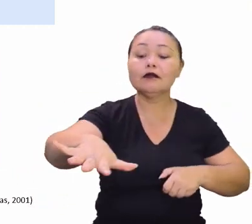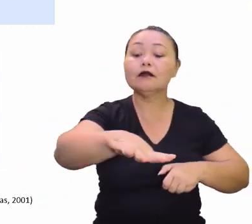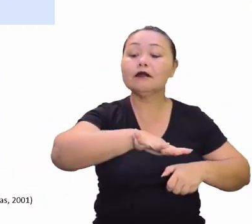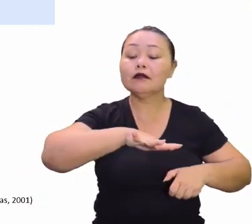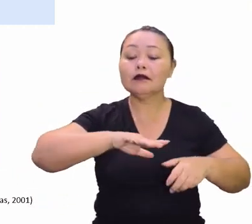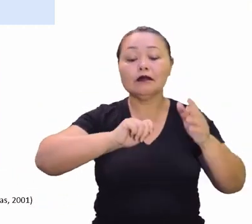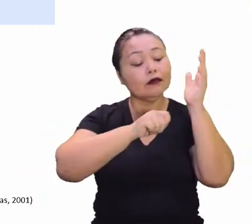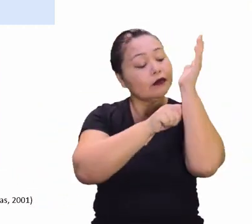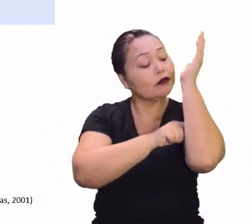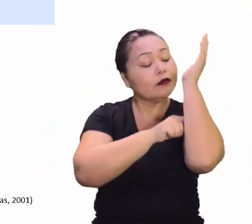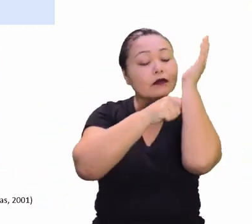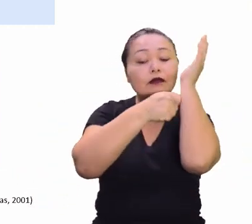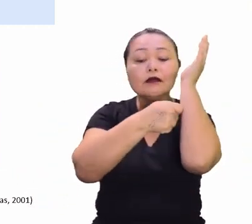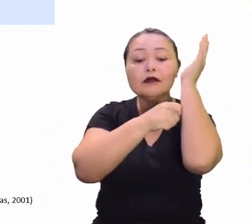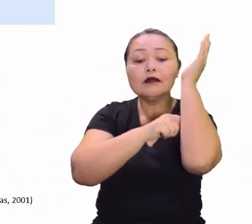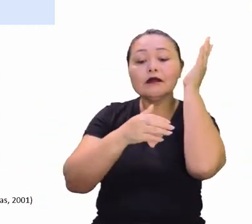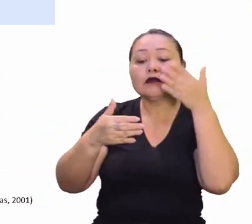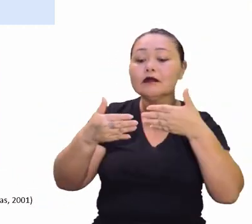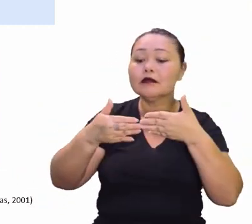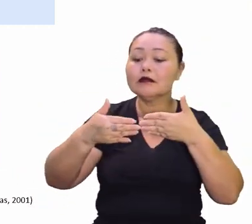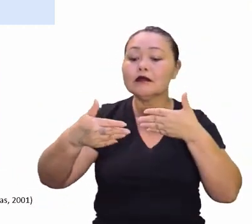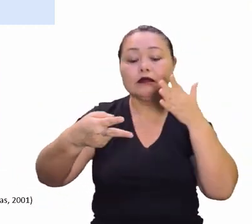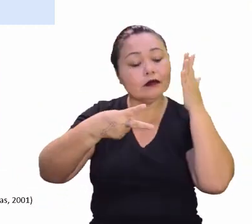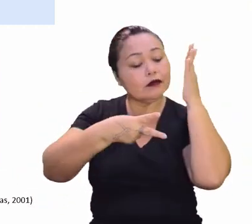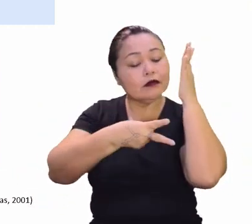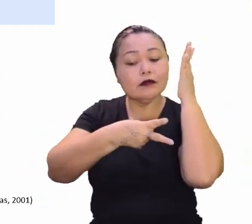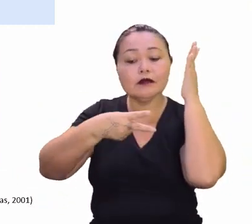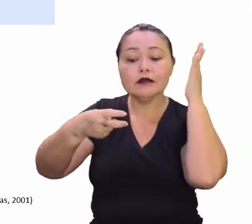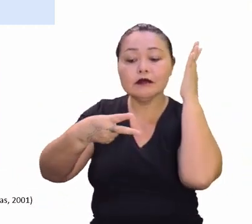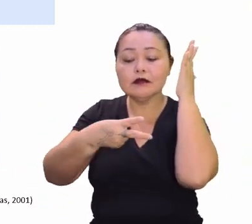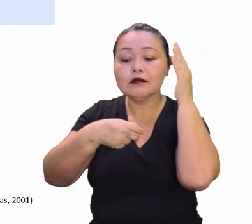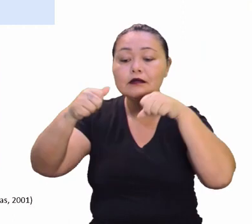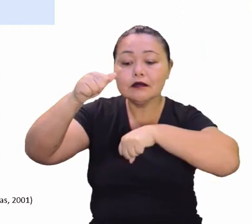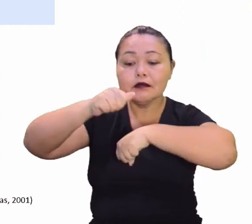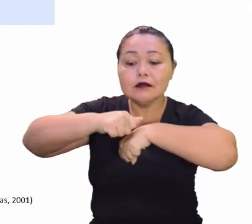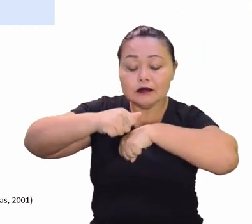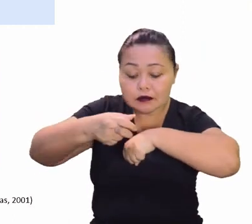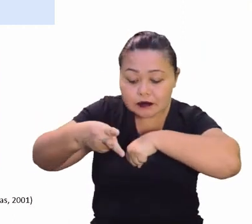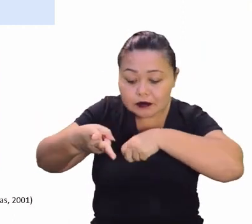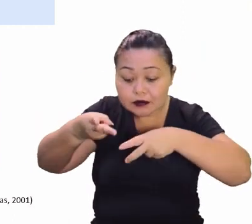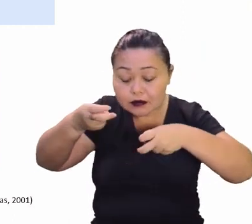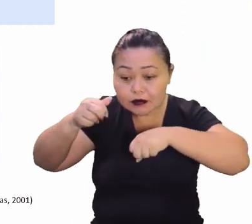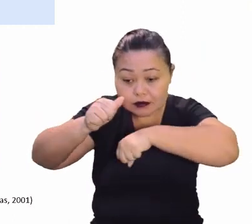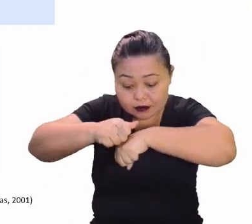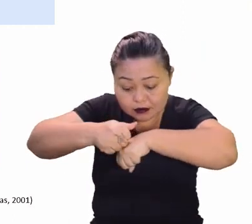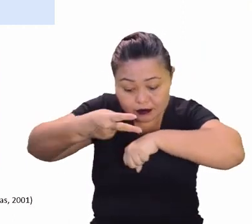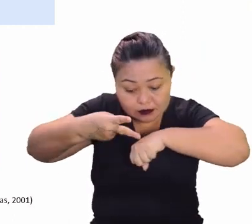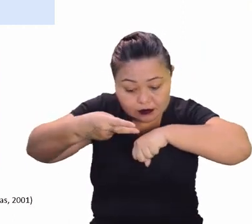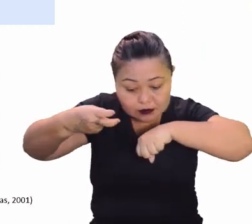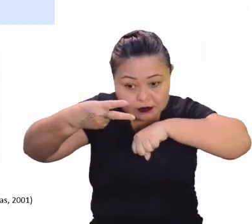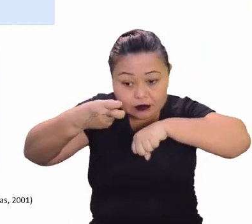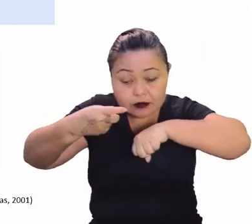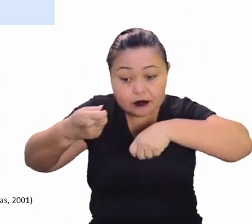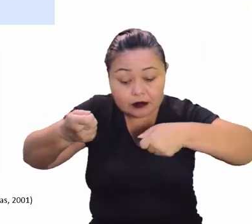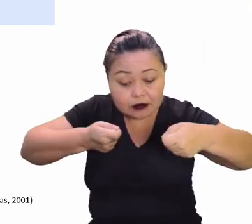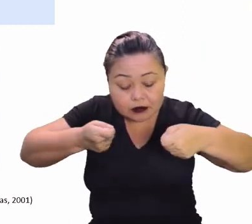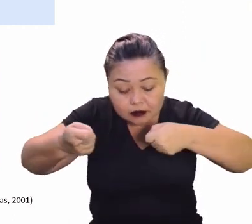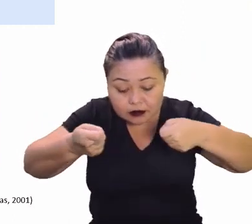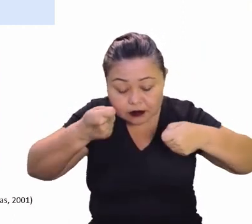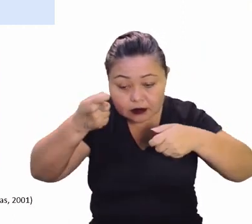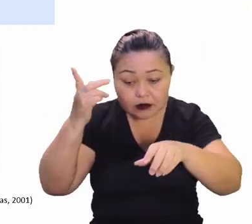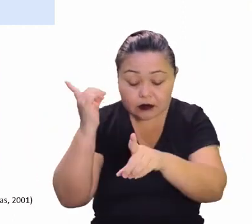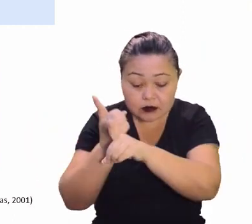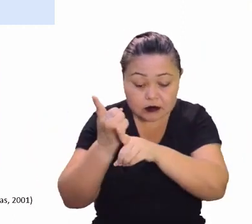seringais. E aí deram início a esse extrativismo mineral, ou seja,